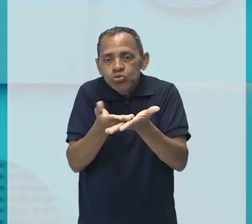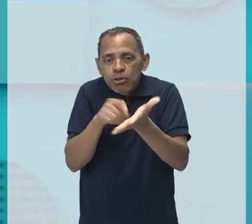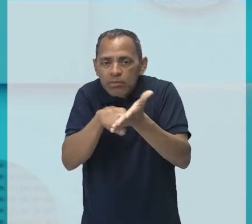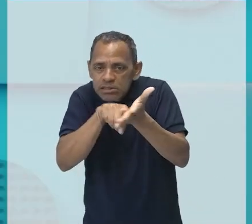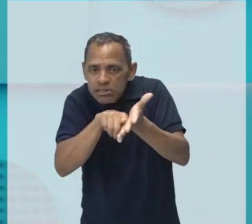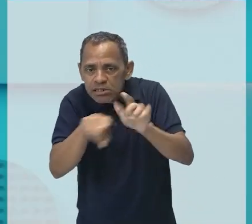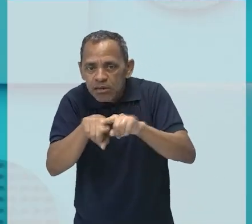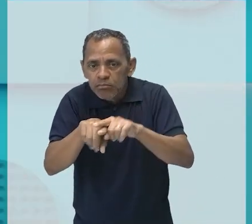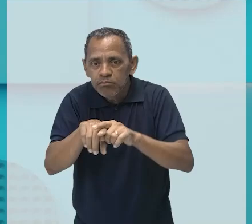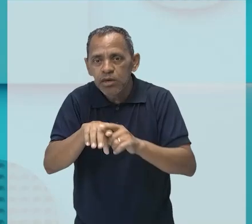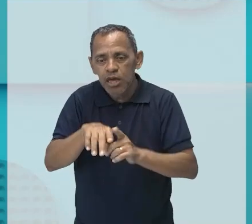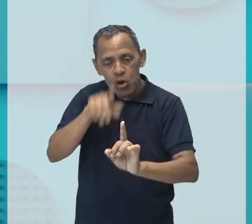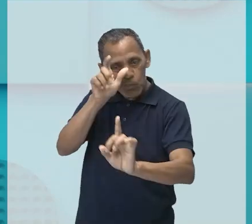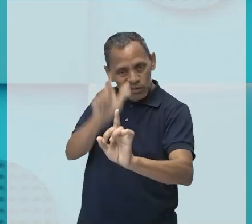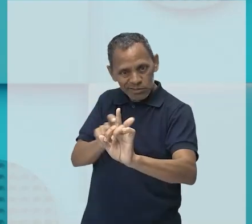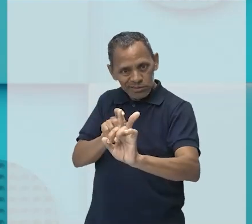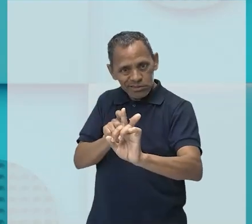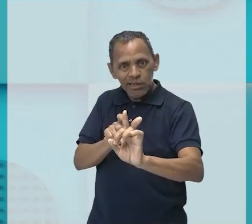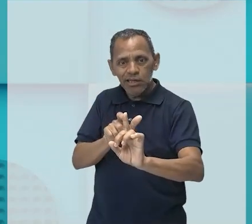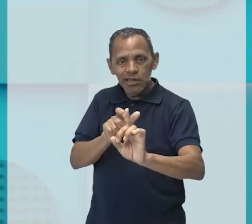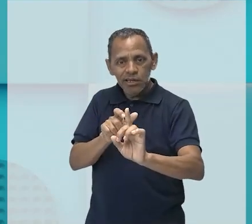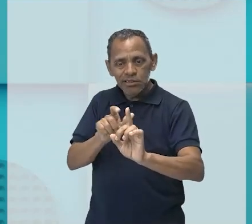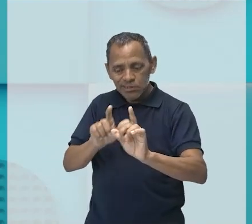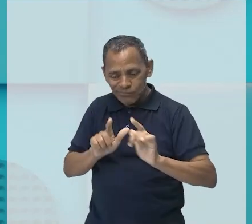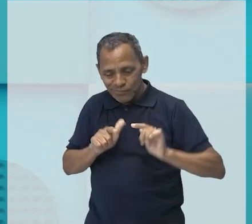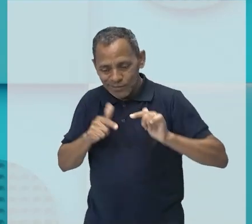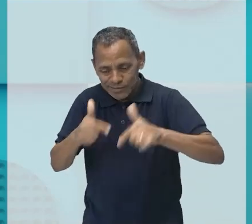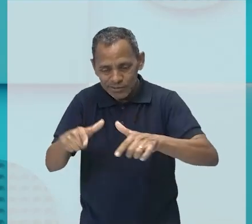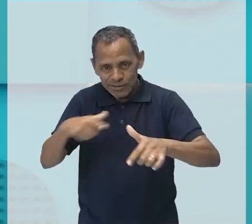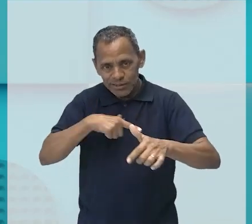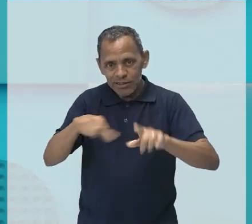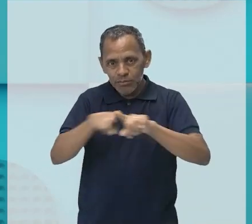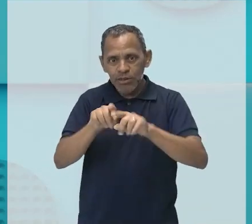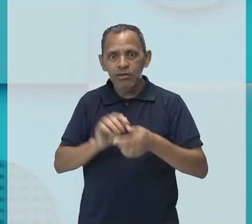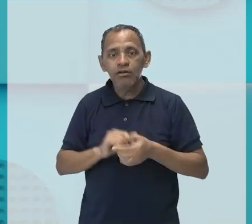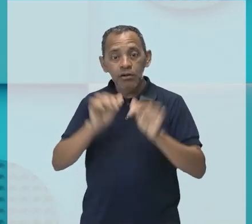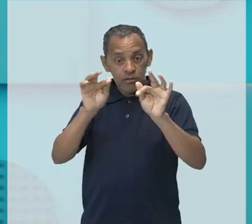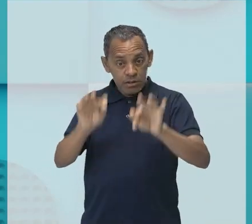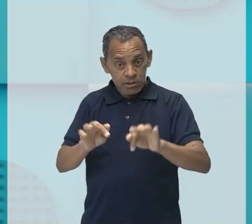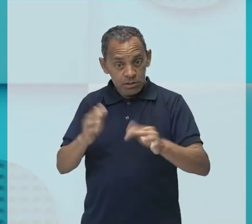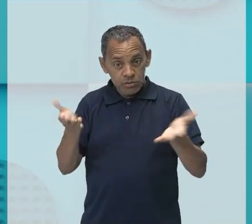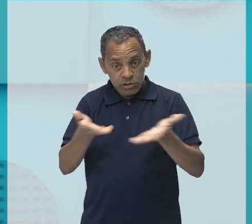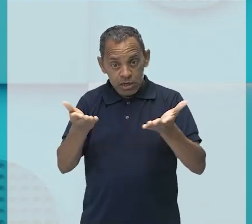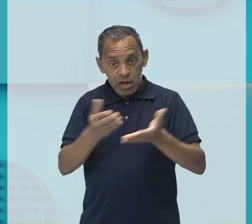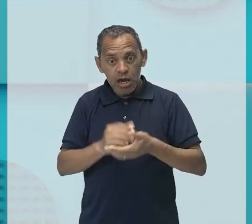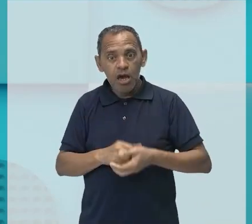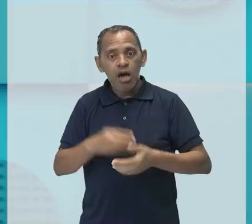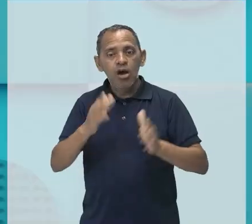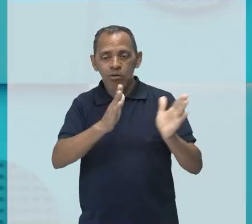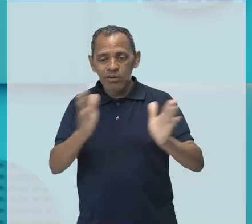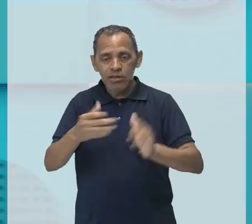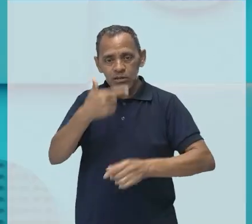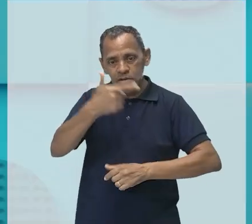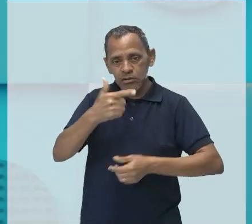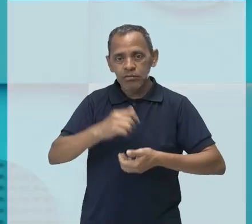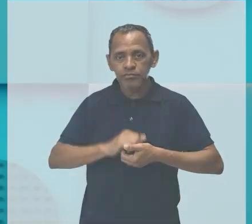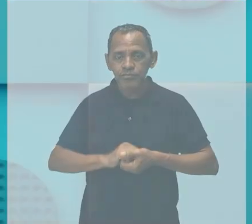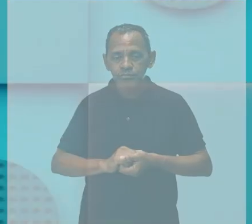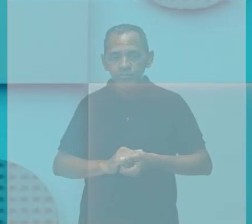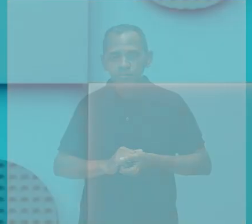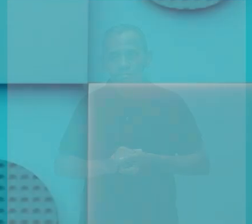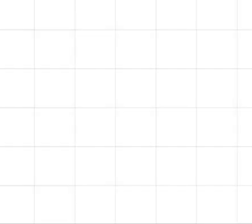personagem que ele vai atuar através desses jogos. Então, dessa forma, finalizamos nossa segunda revisão.